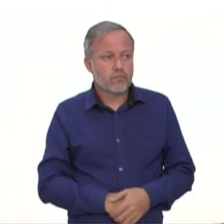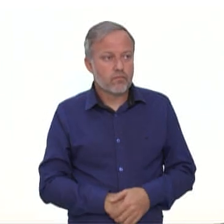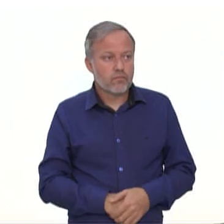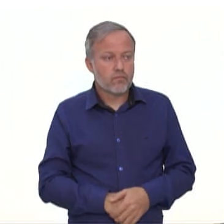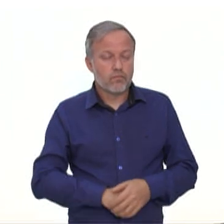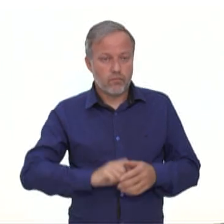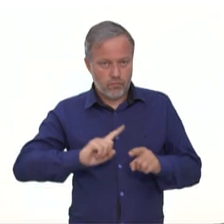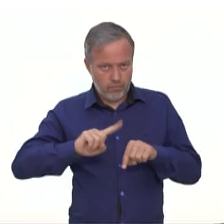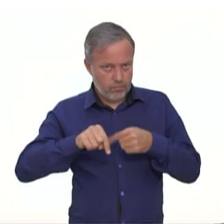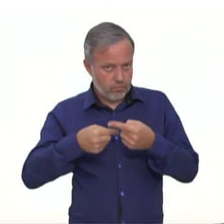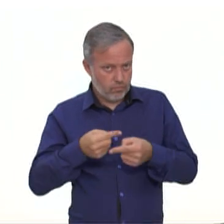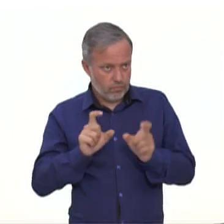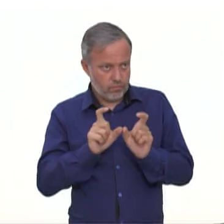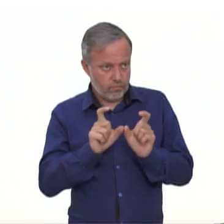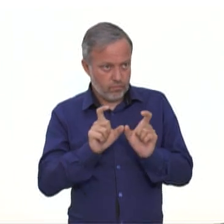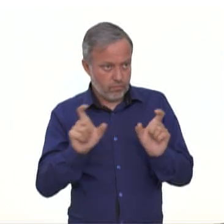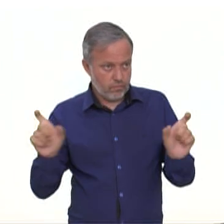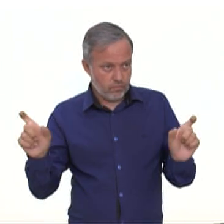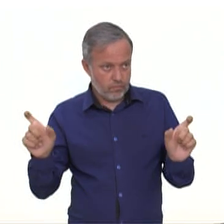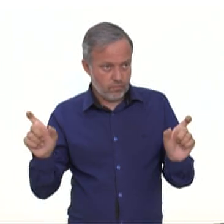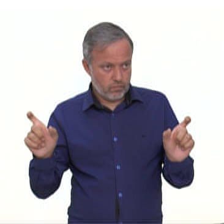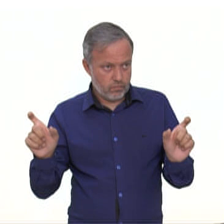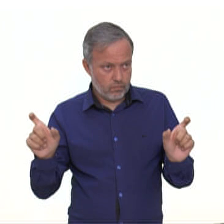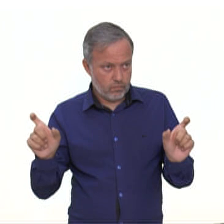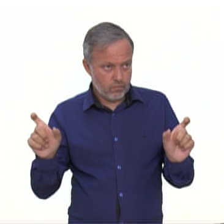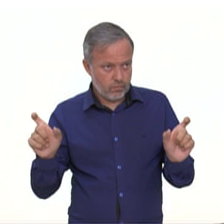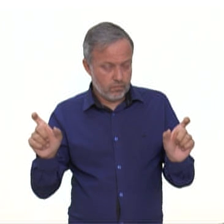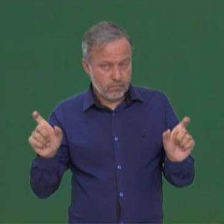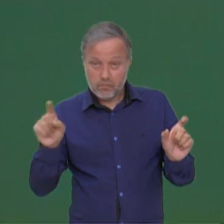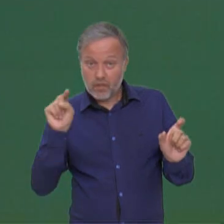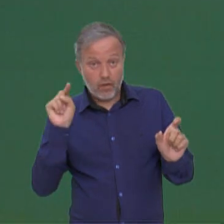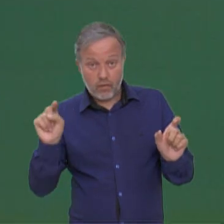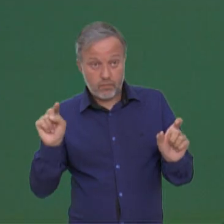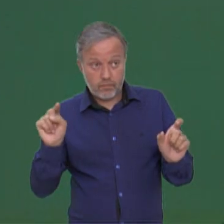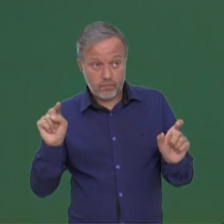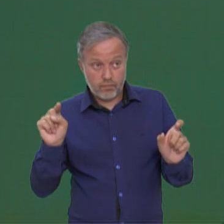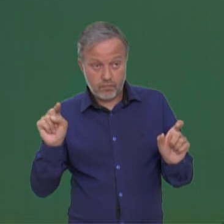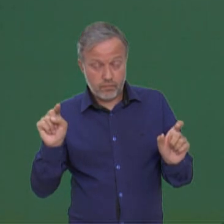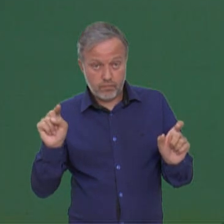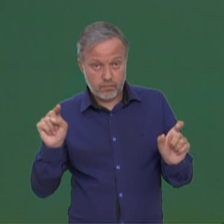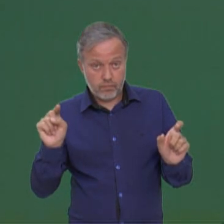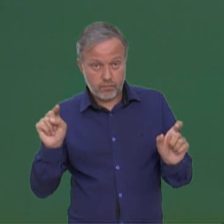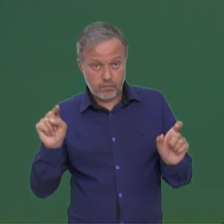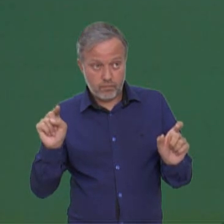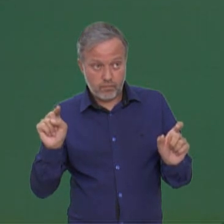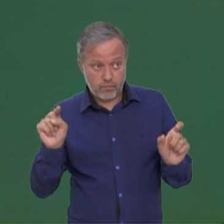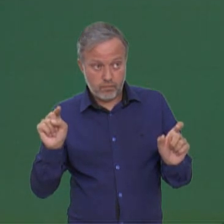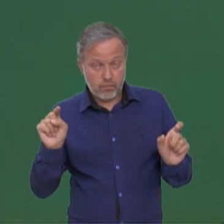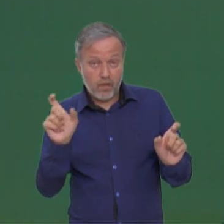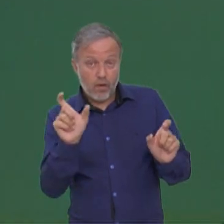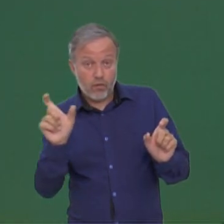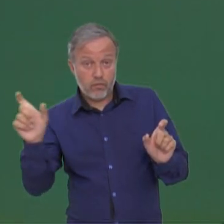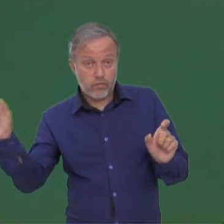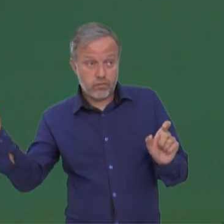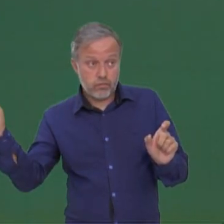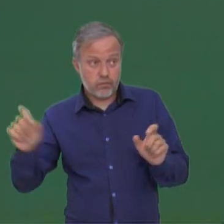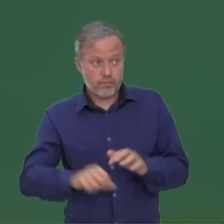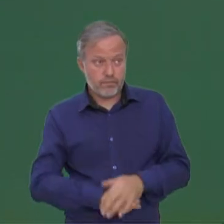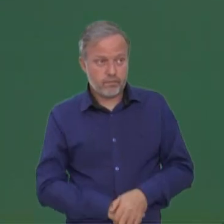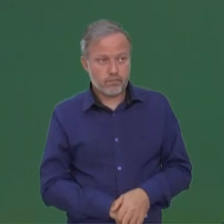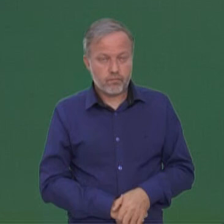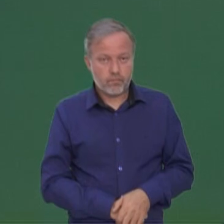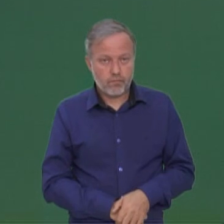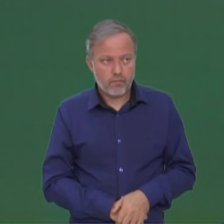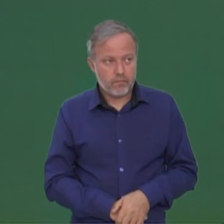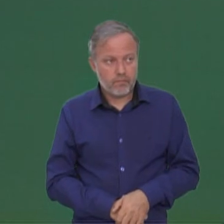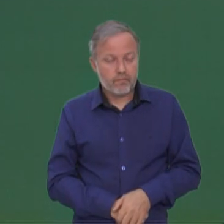Outra frase. Não é que acabou ali, eu não consegui escrever a frase toda. Sim, eu conseguiria, né? Colocar